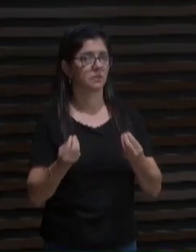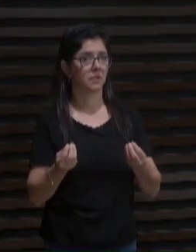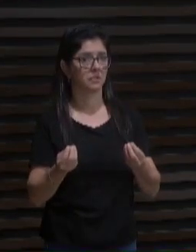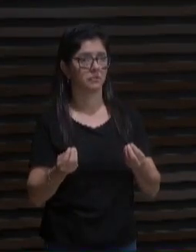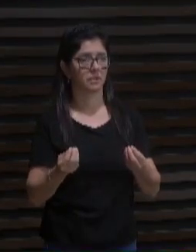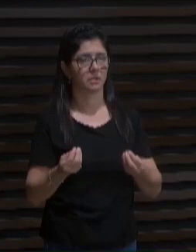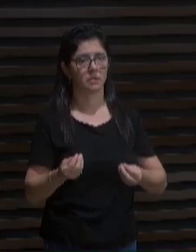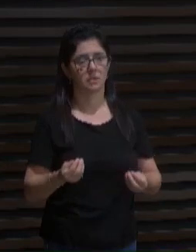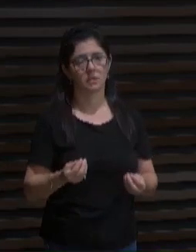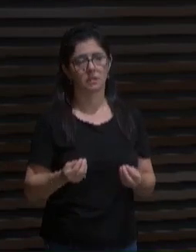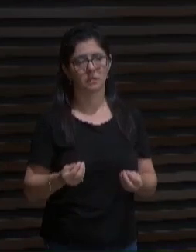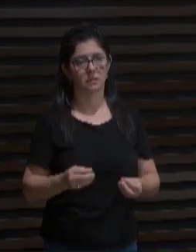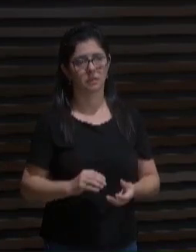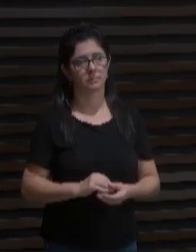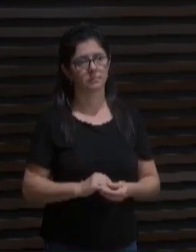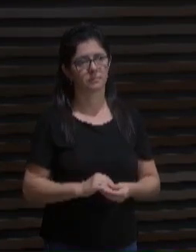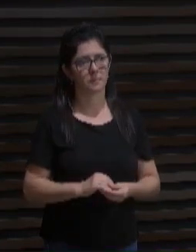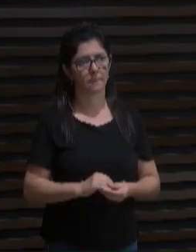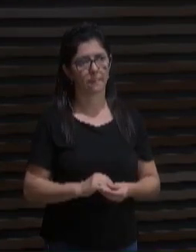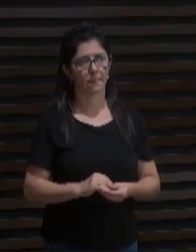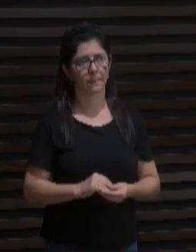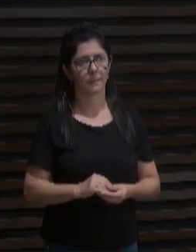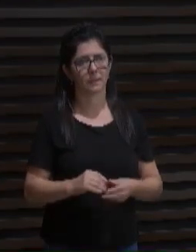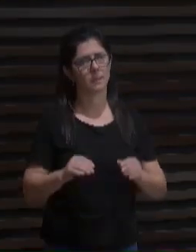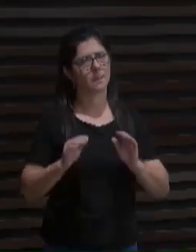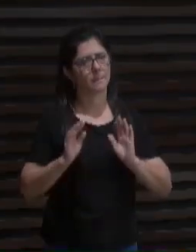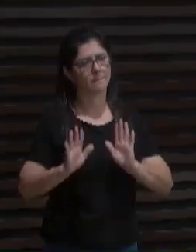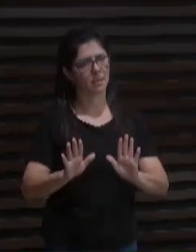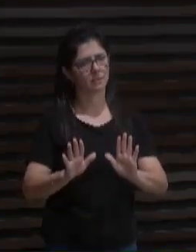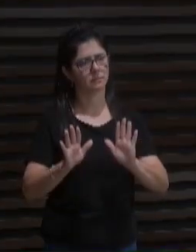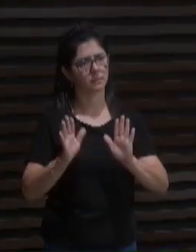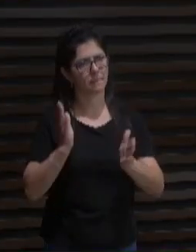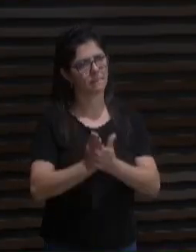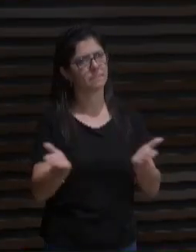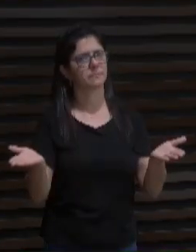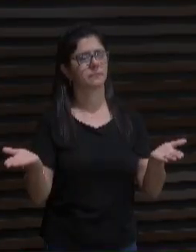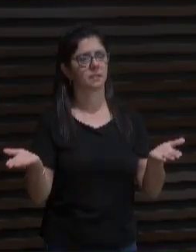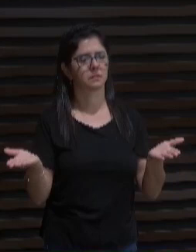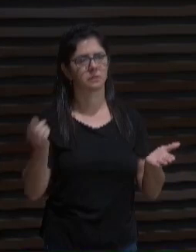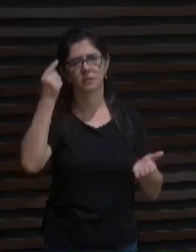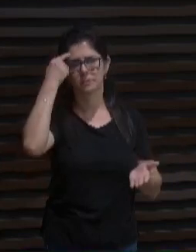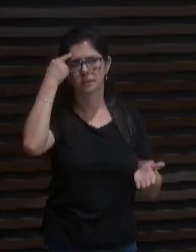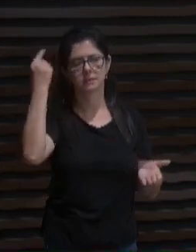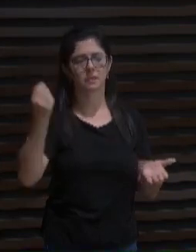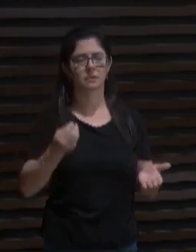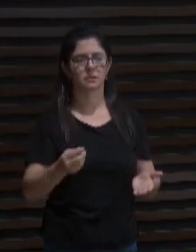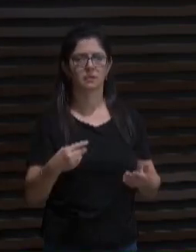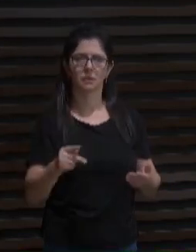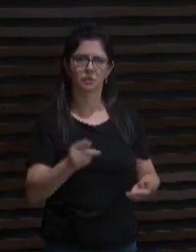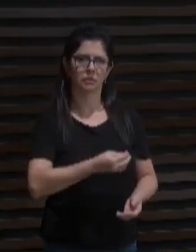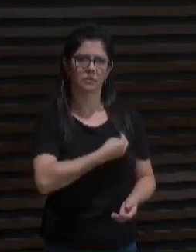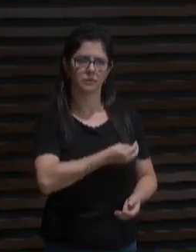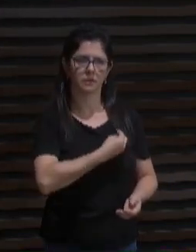cristãos modernos aí. Então, para pensar na sua vida. Você investe quanto tempo na